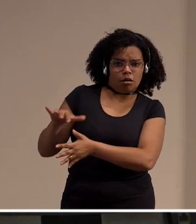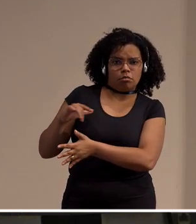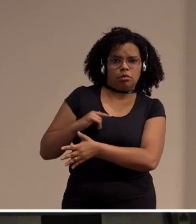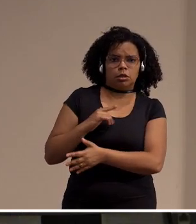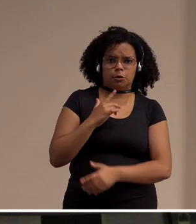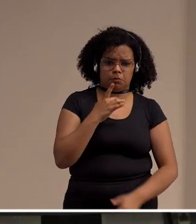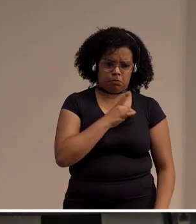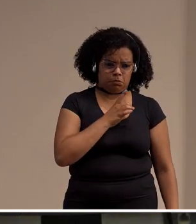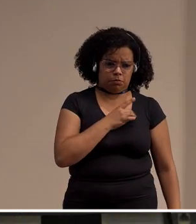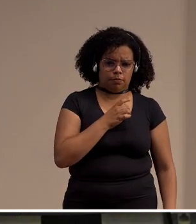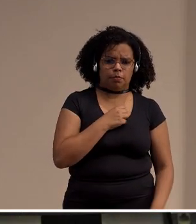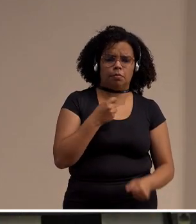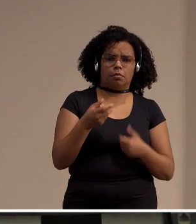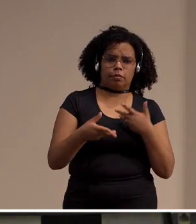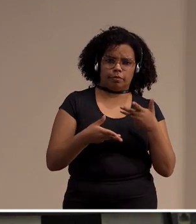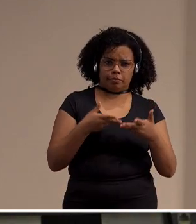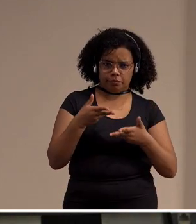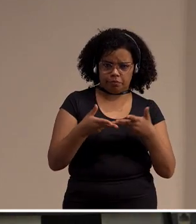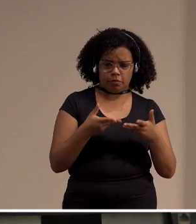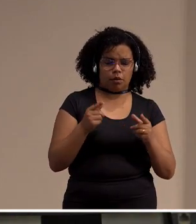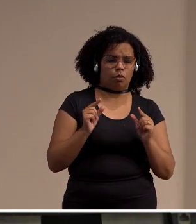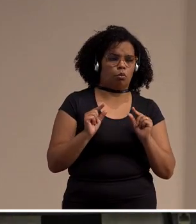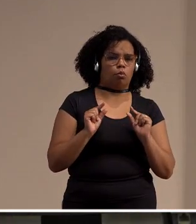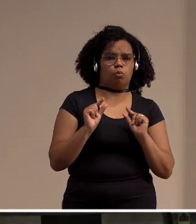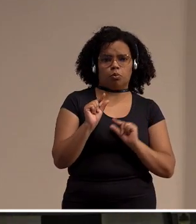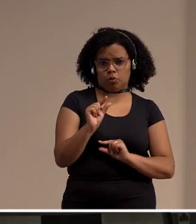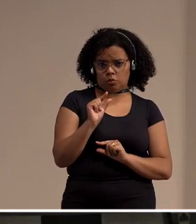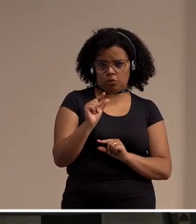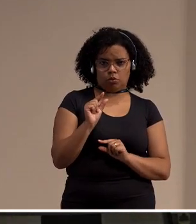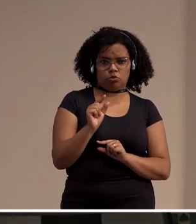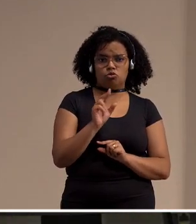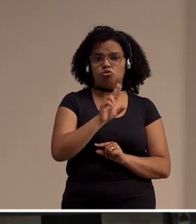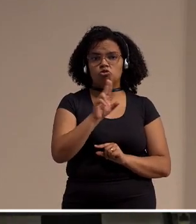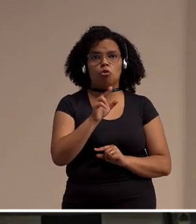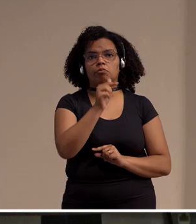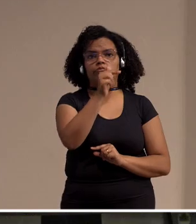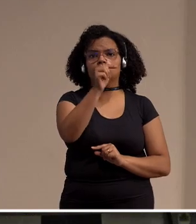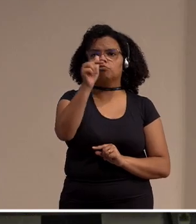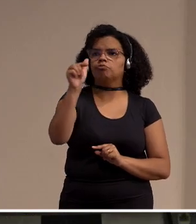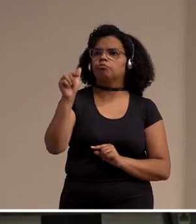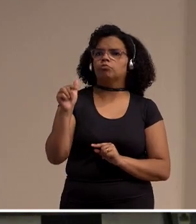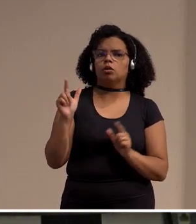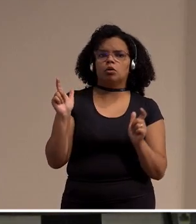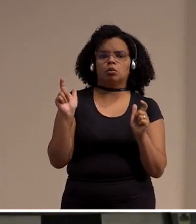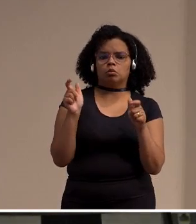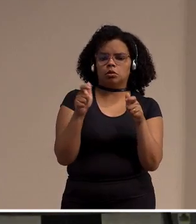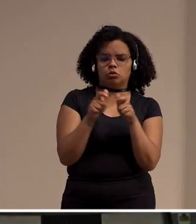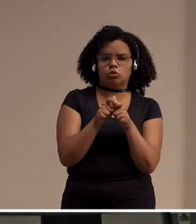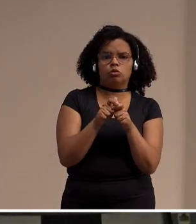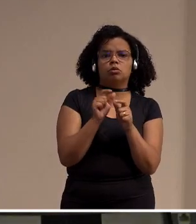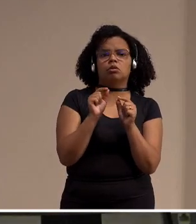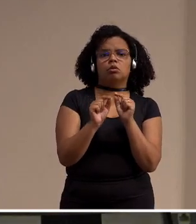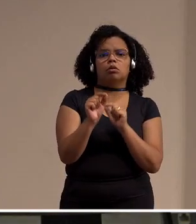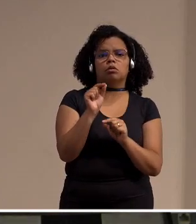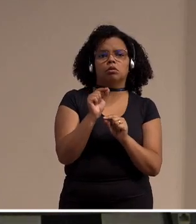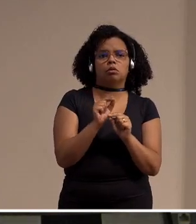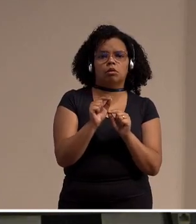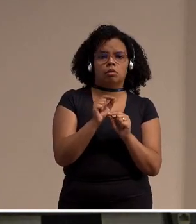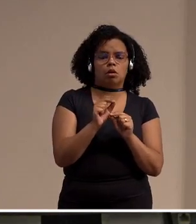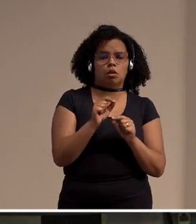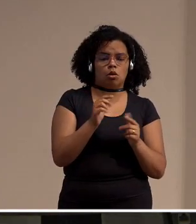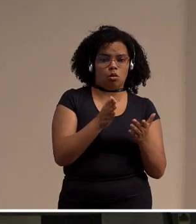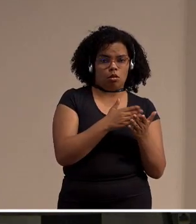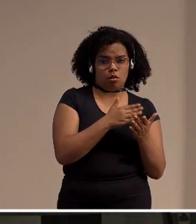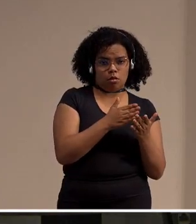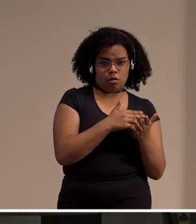que tu comentasse um pouco essa relação desses não-nomes, essas pessoas que são reduzidas a traços. No Riso dos Ratos, o